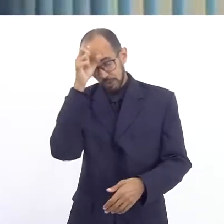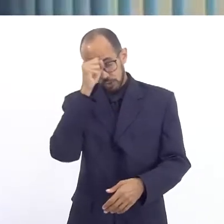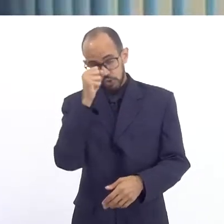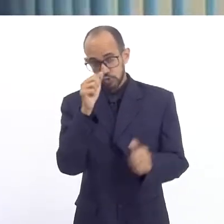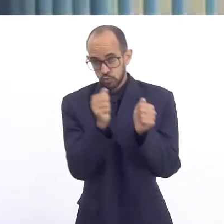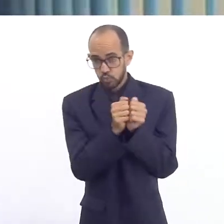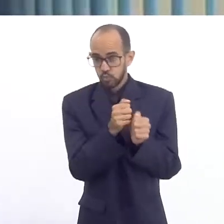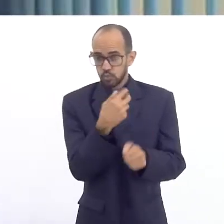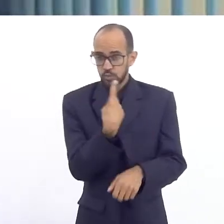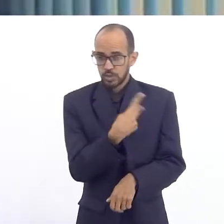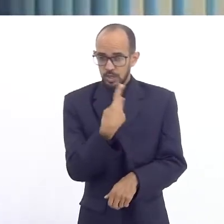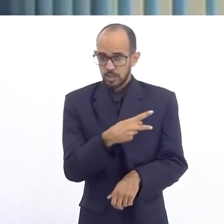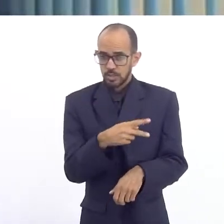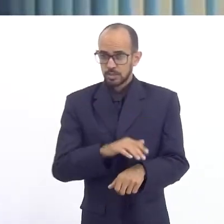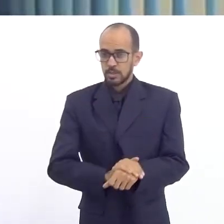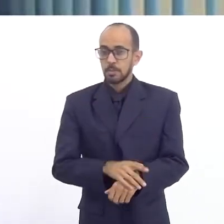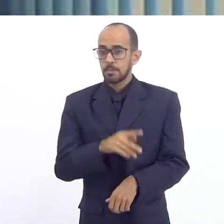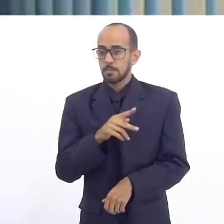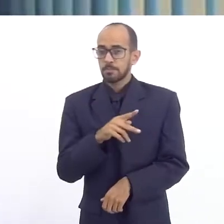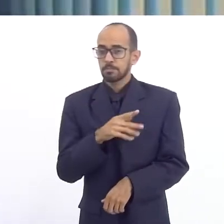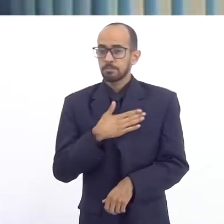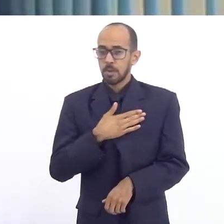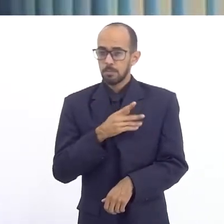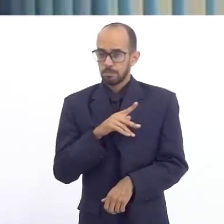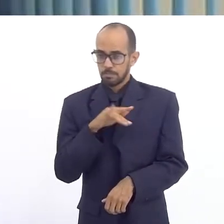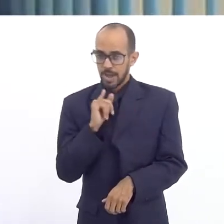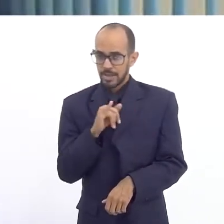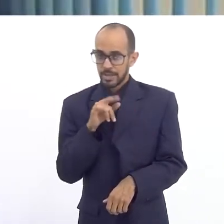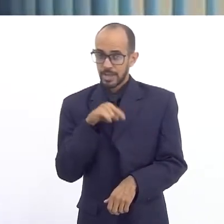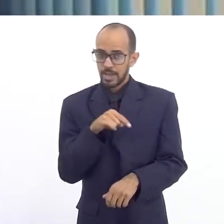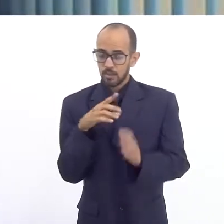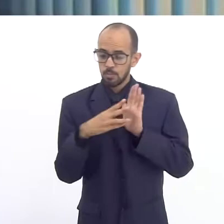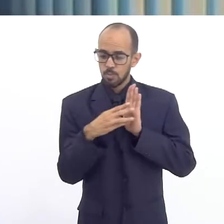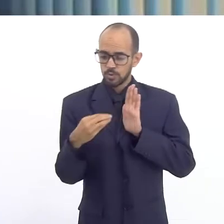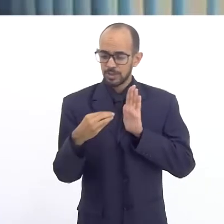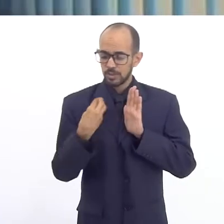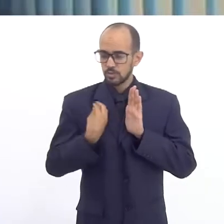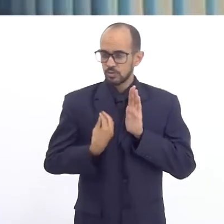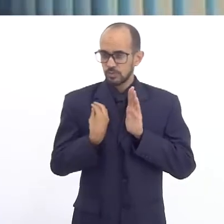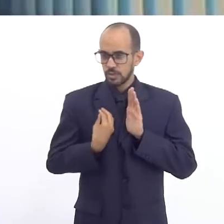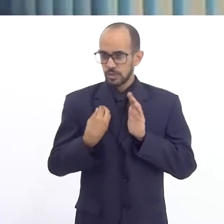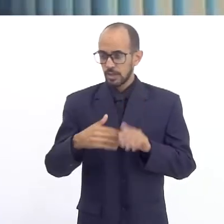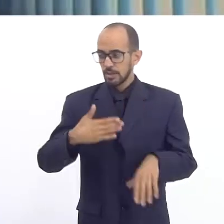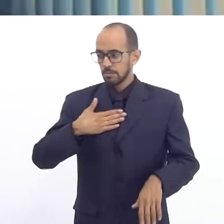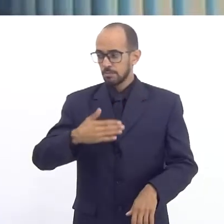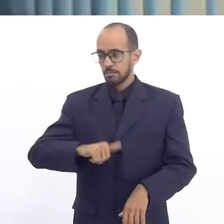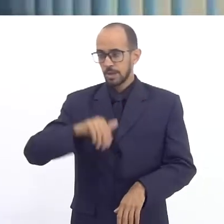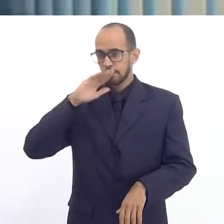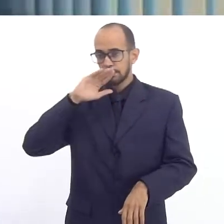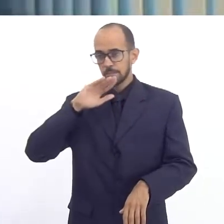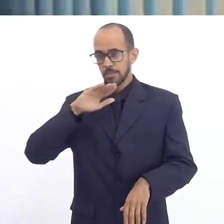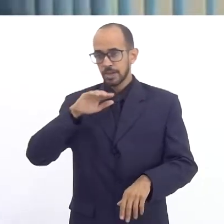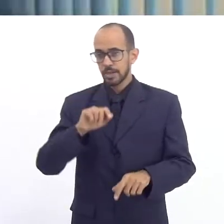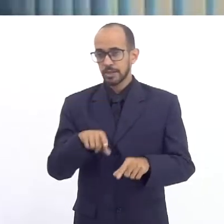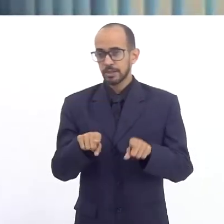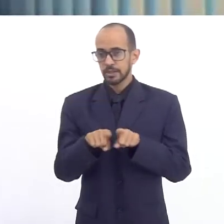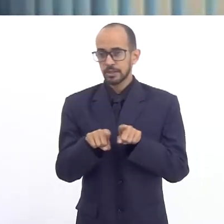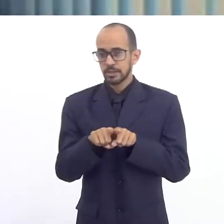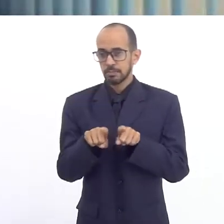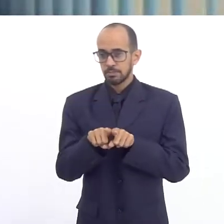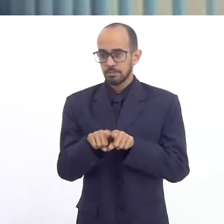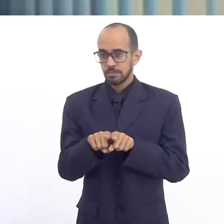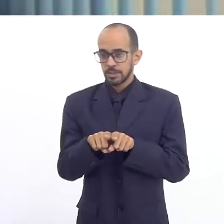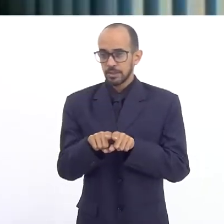eles, né? O papai pelo próprio exemplo de vida dele e a mamãe por ser uma mulher que